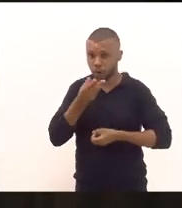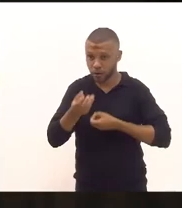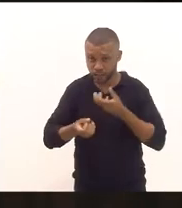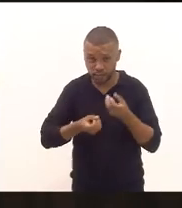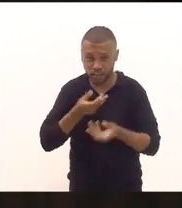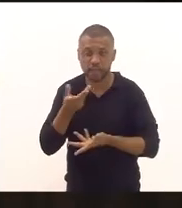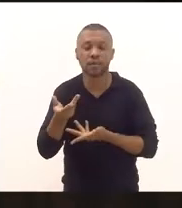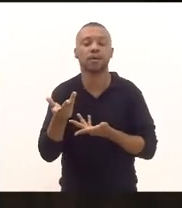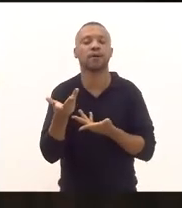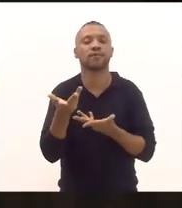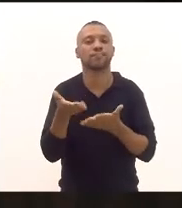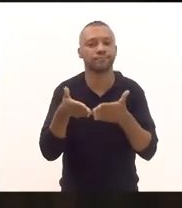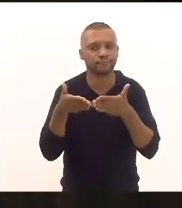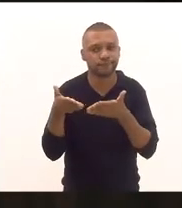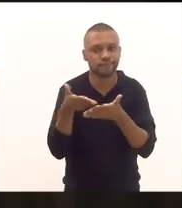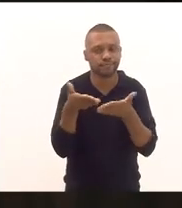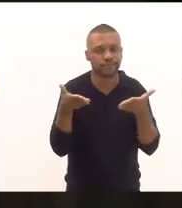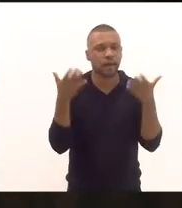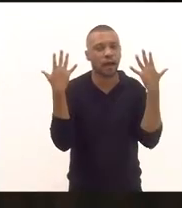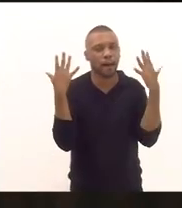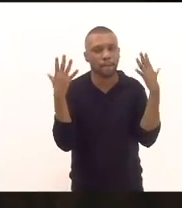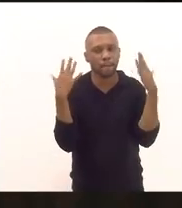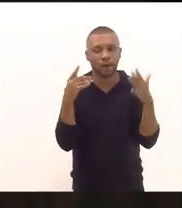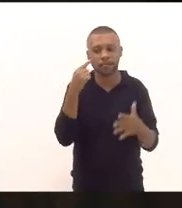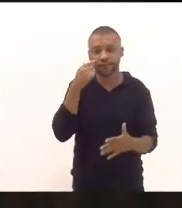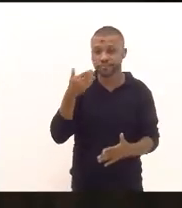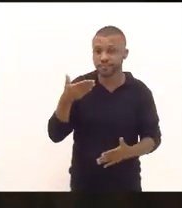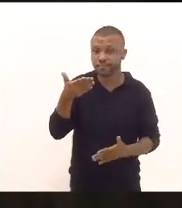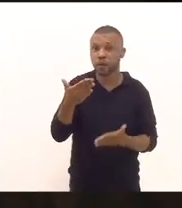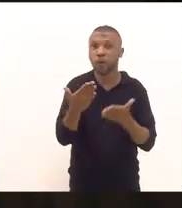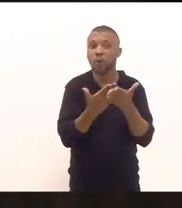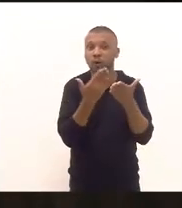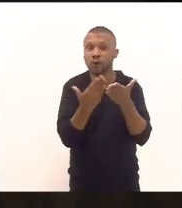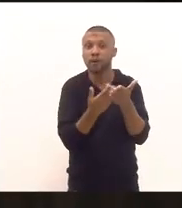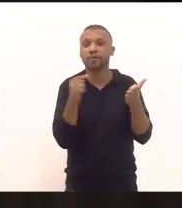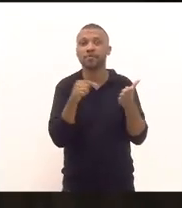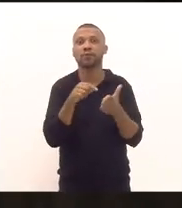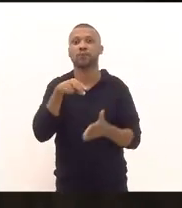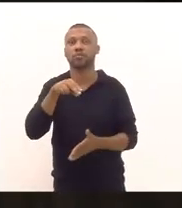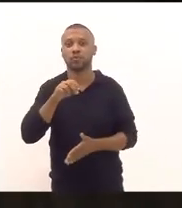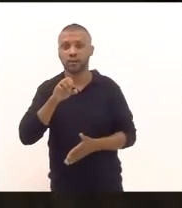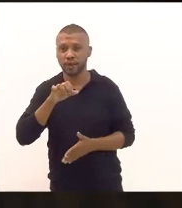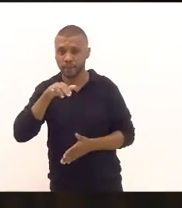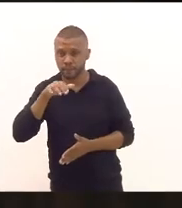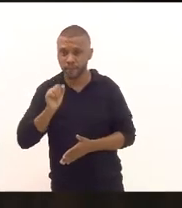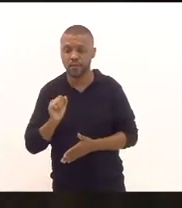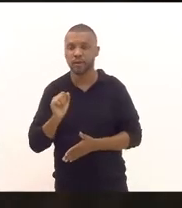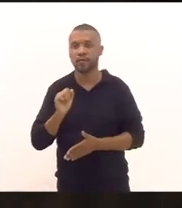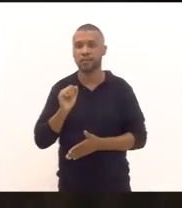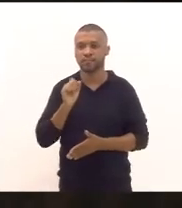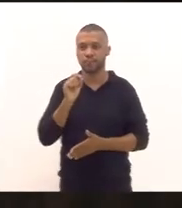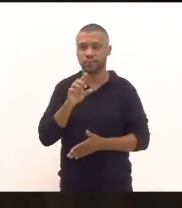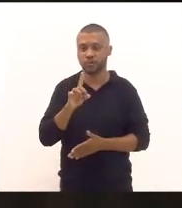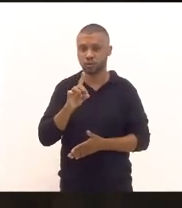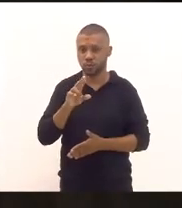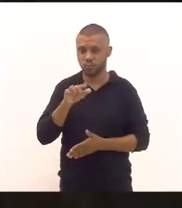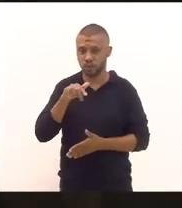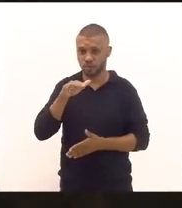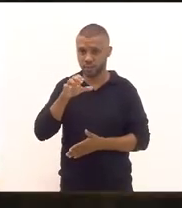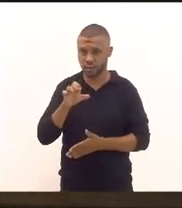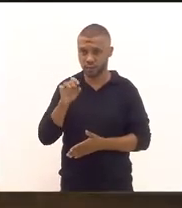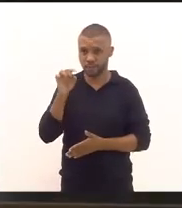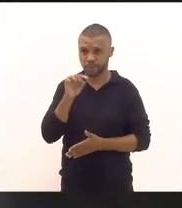por favor gente vejam aqui o livro de Noemia prosa e poesia não é minha Duque